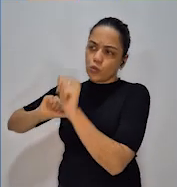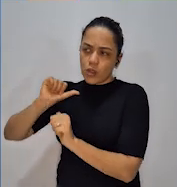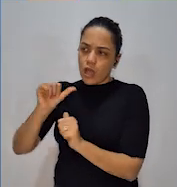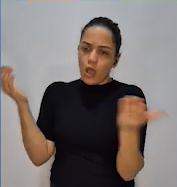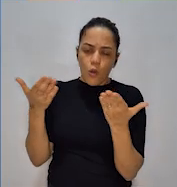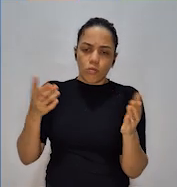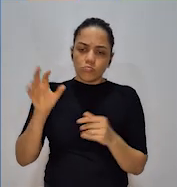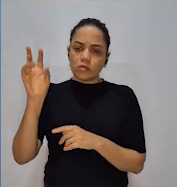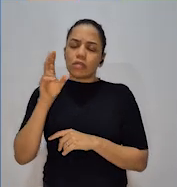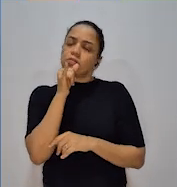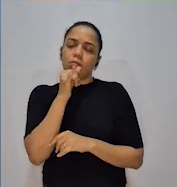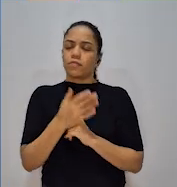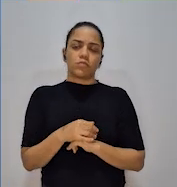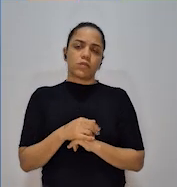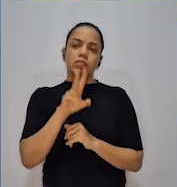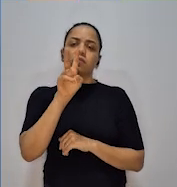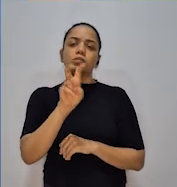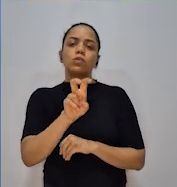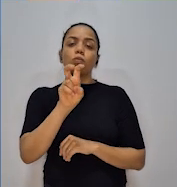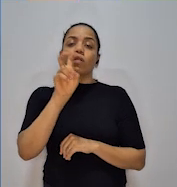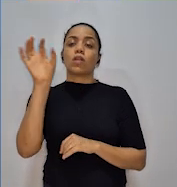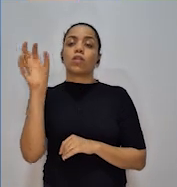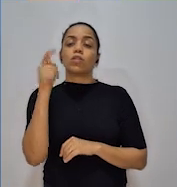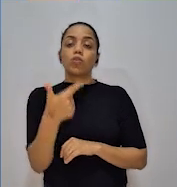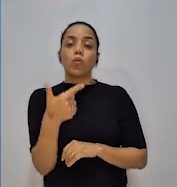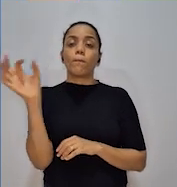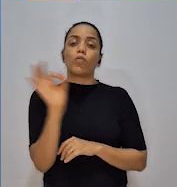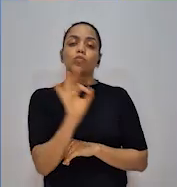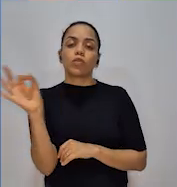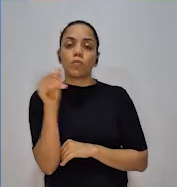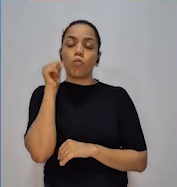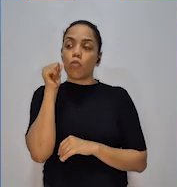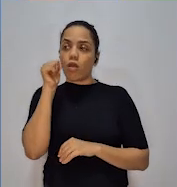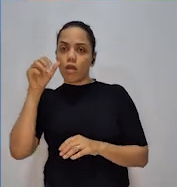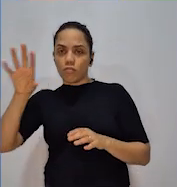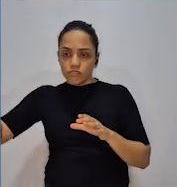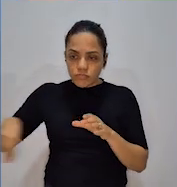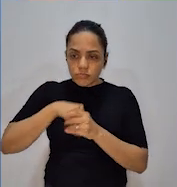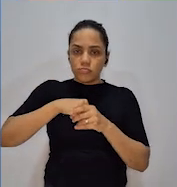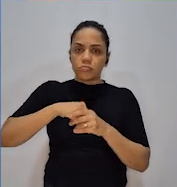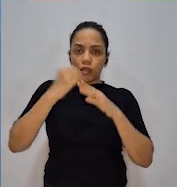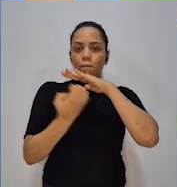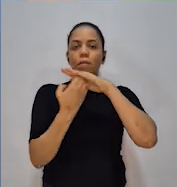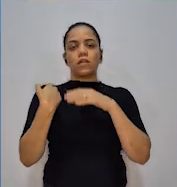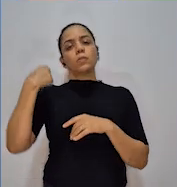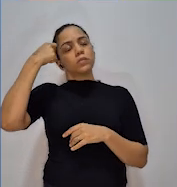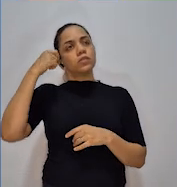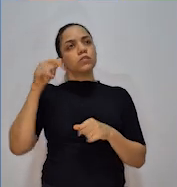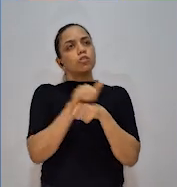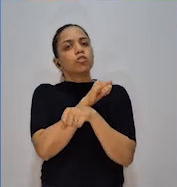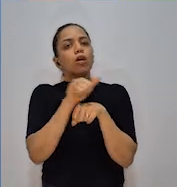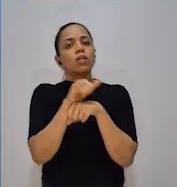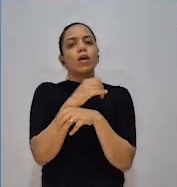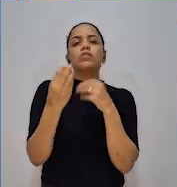mulheres, que é o percentual de mulheres no Brasil, eu preciso fazer um plano para chegar lá. Eu preciso ter um mapa, eu preciso saber como